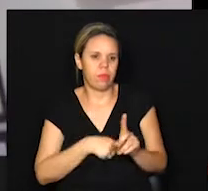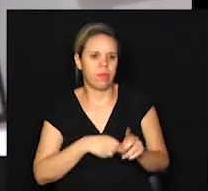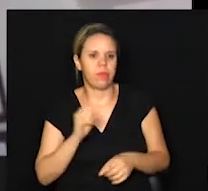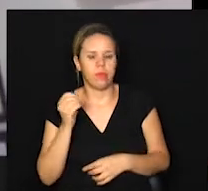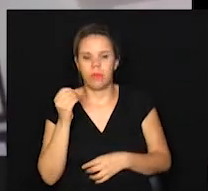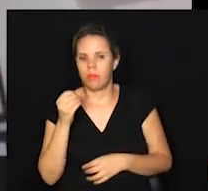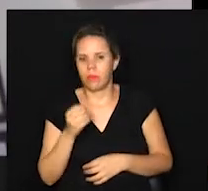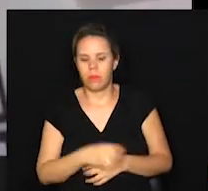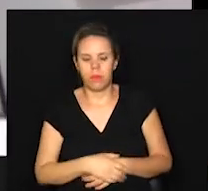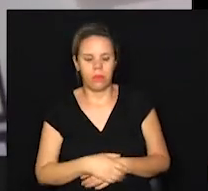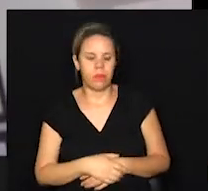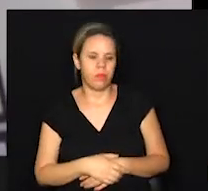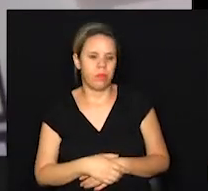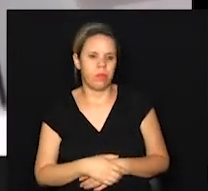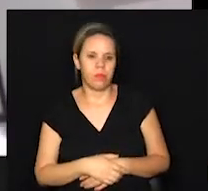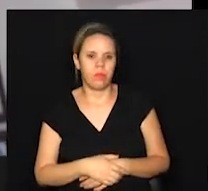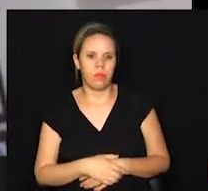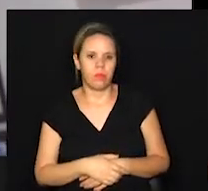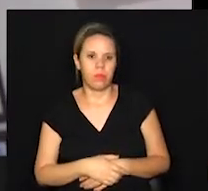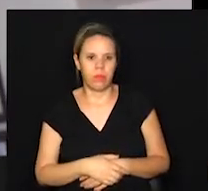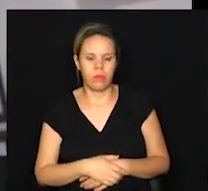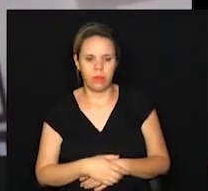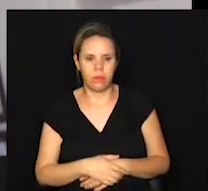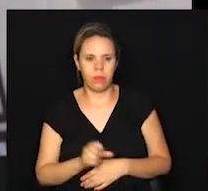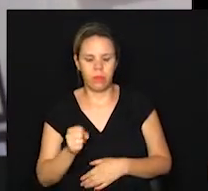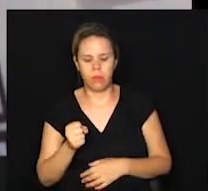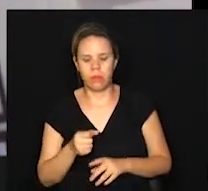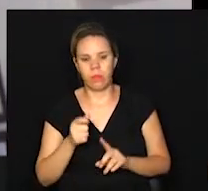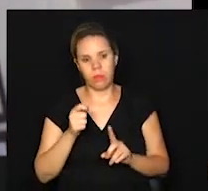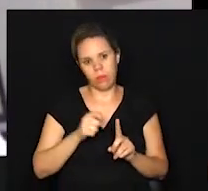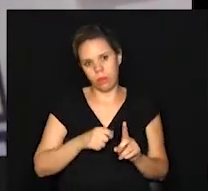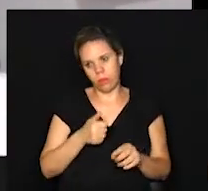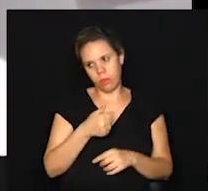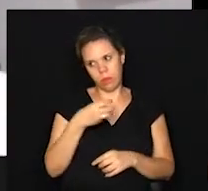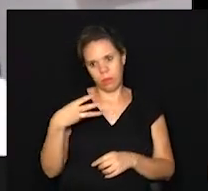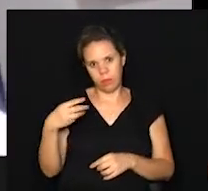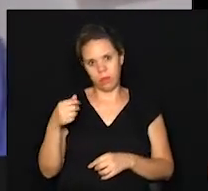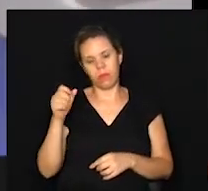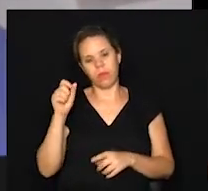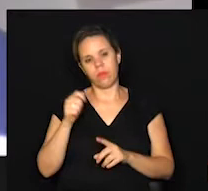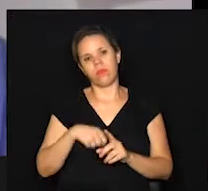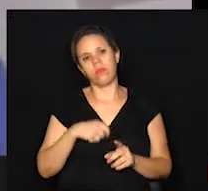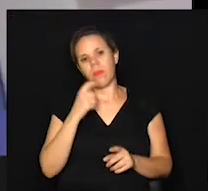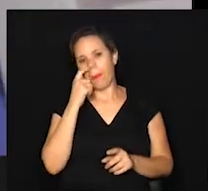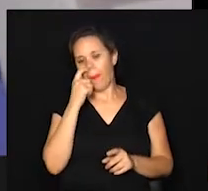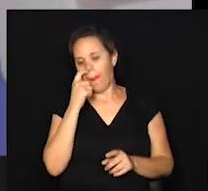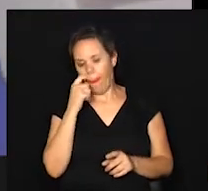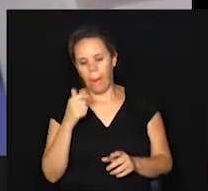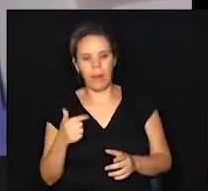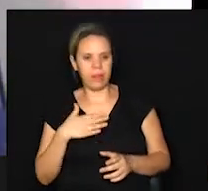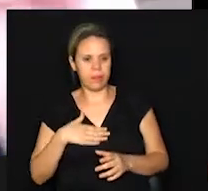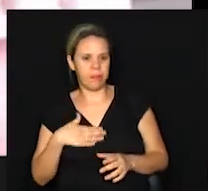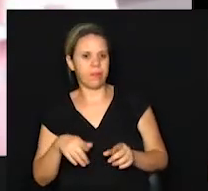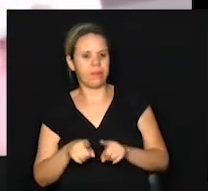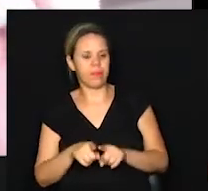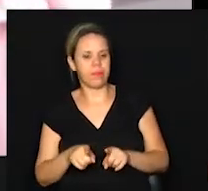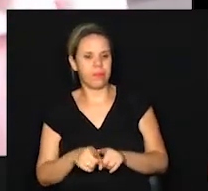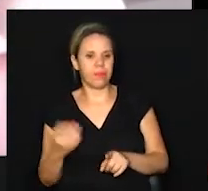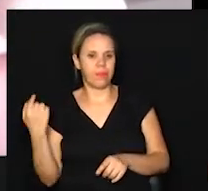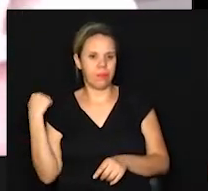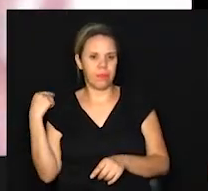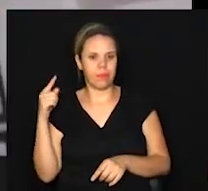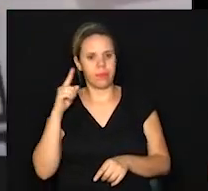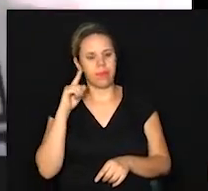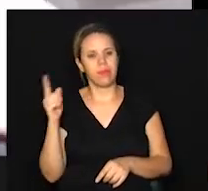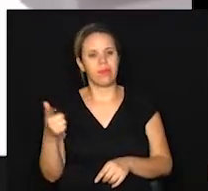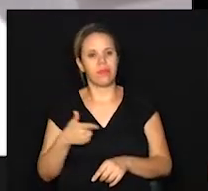13/8, a referida aluna fez essa denúncia, né, o que é importante de se destacar a data. Por quê? Porque um dia antes, no dia